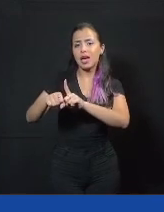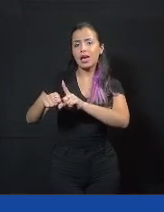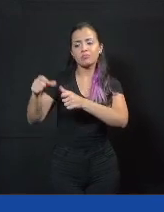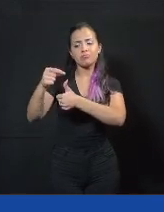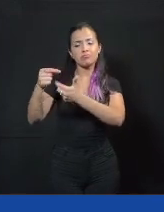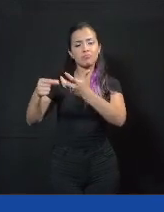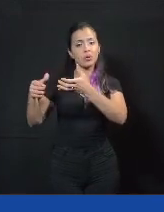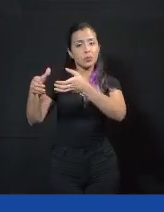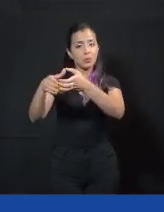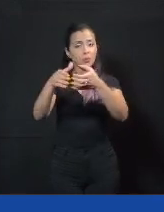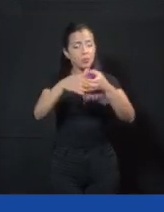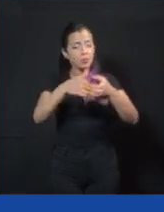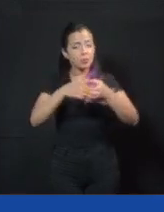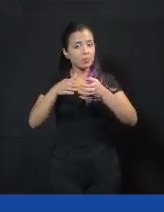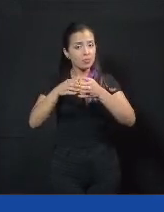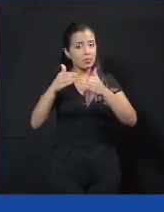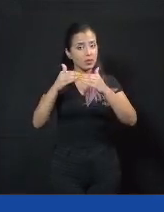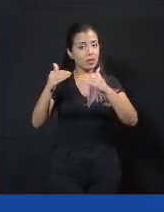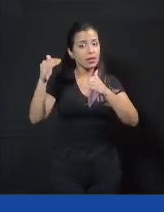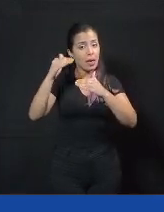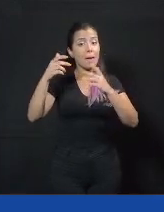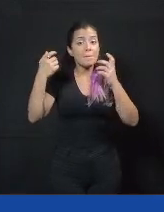que vivemos numa ordem